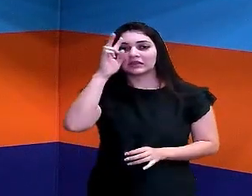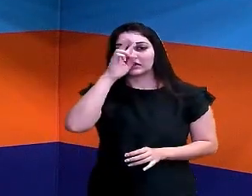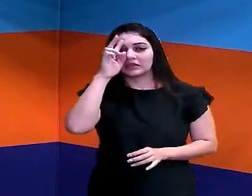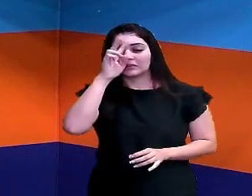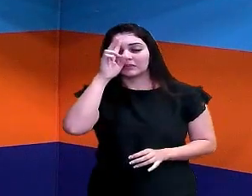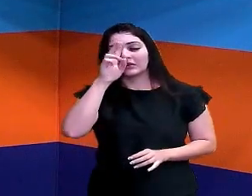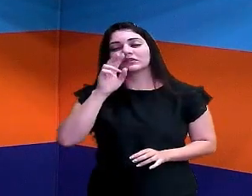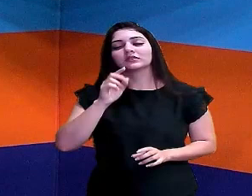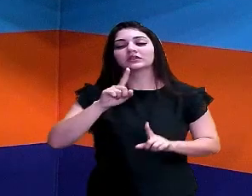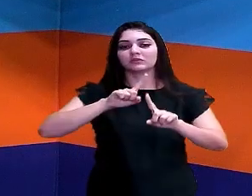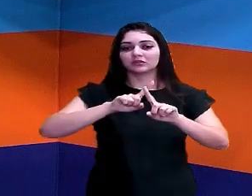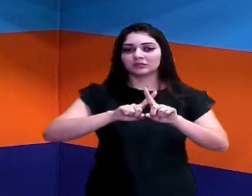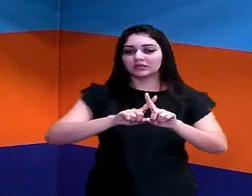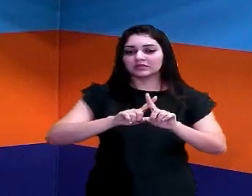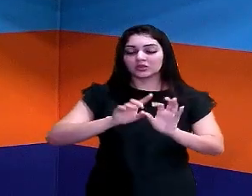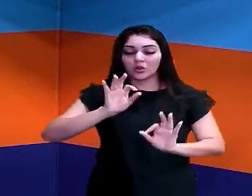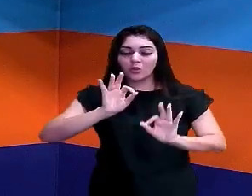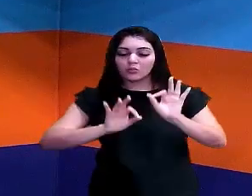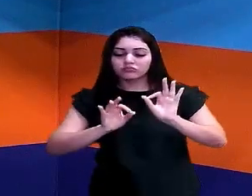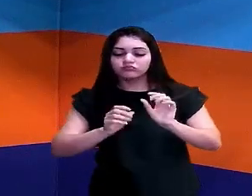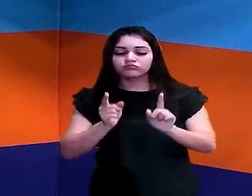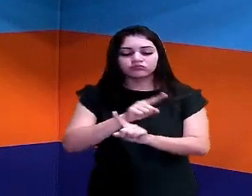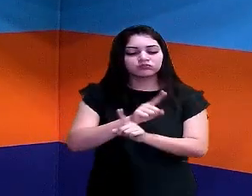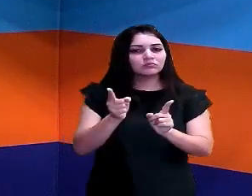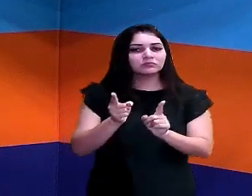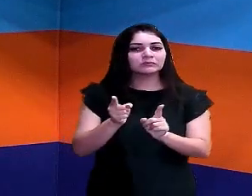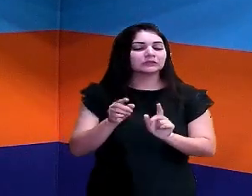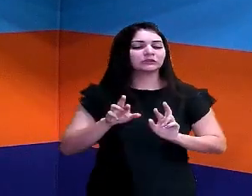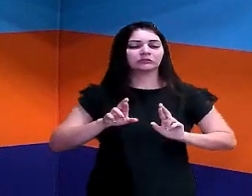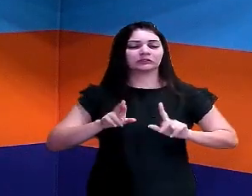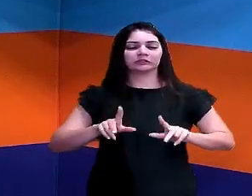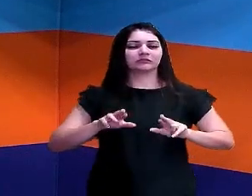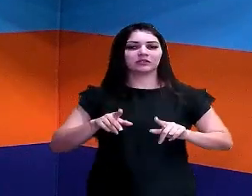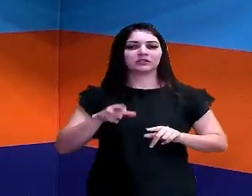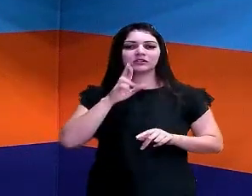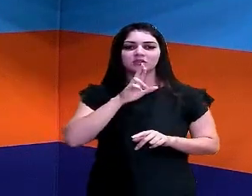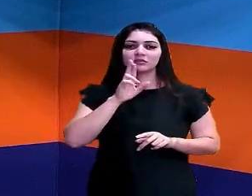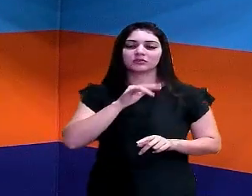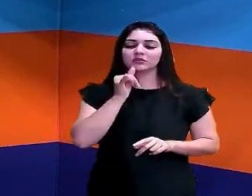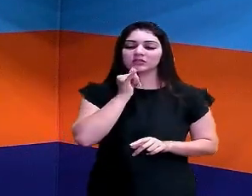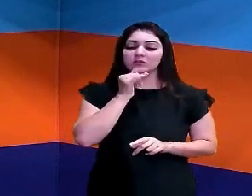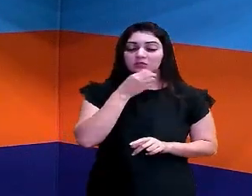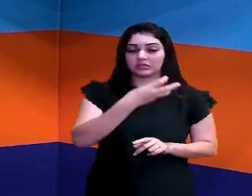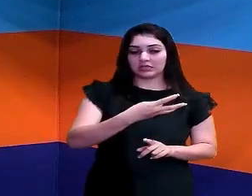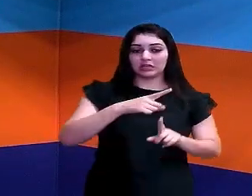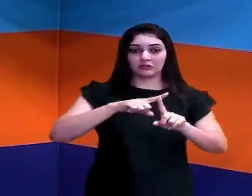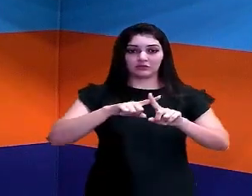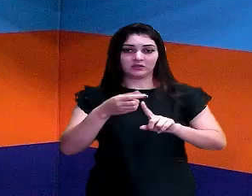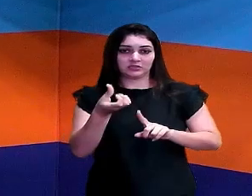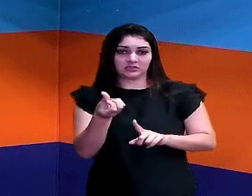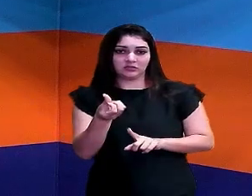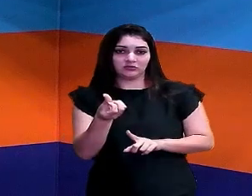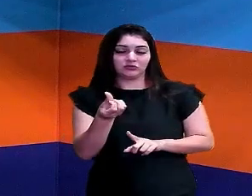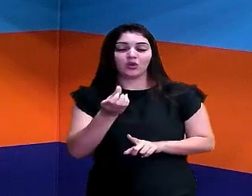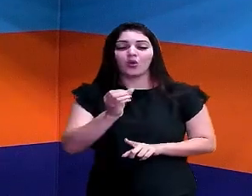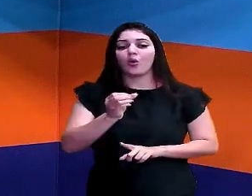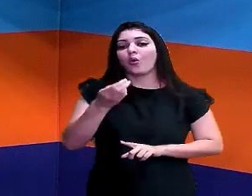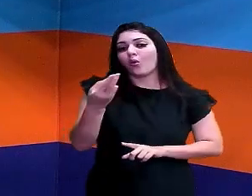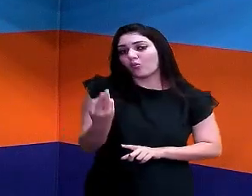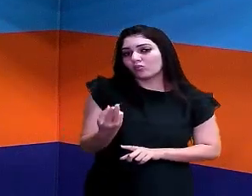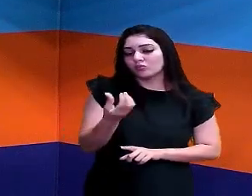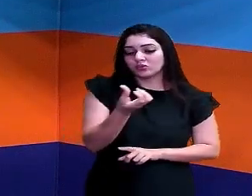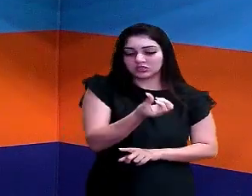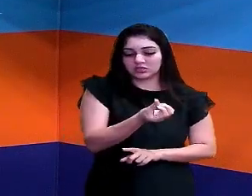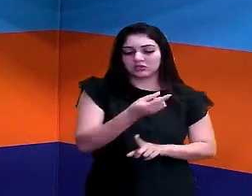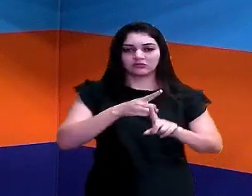a ordem dos fatores não altera o produto. Então, tanto faz eu dizer 3 vezes 6 ou